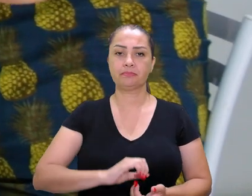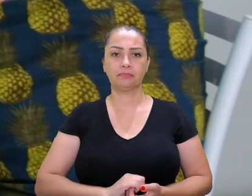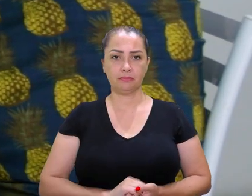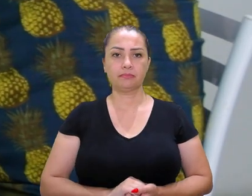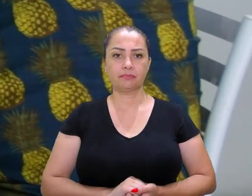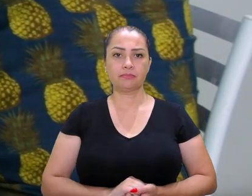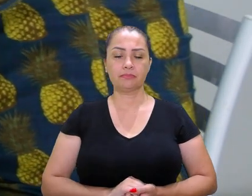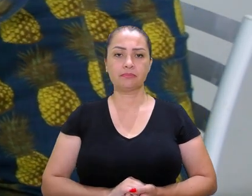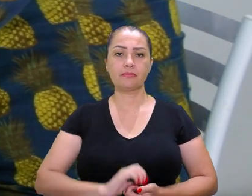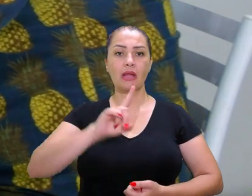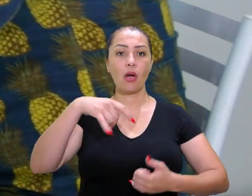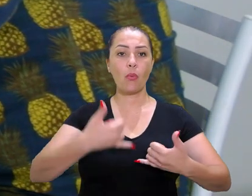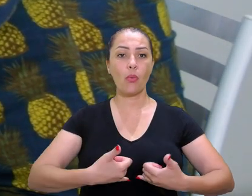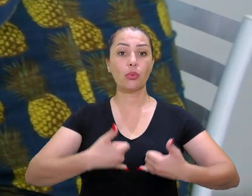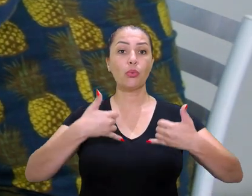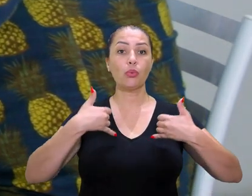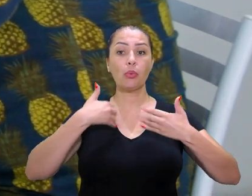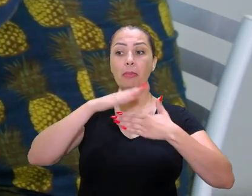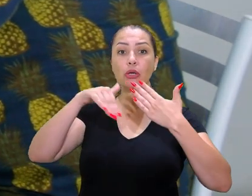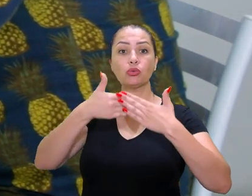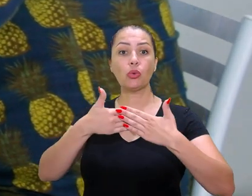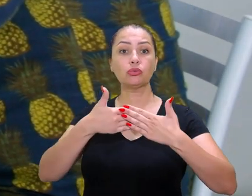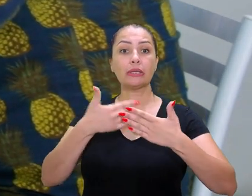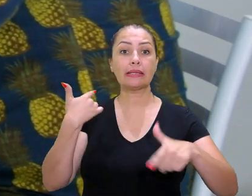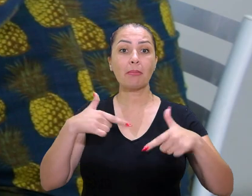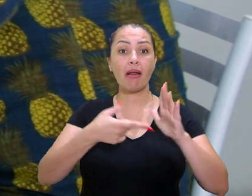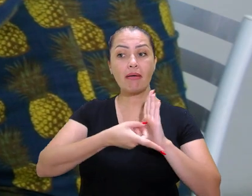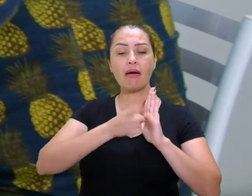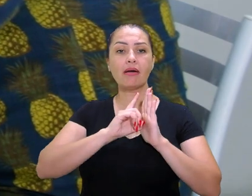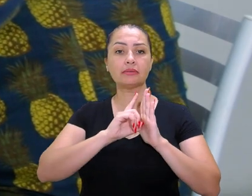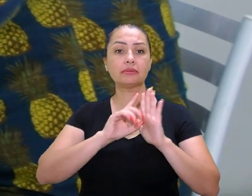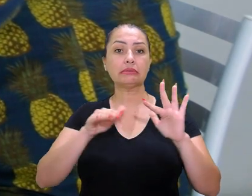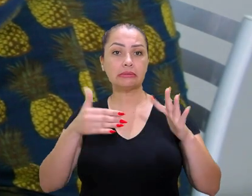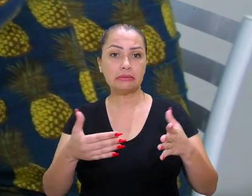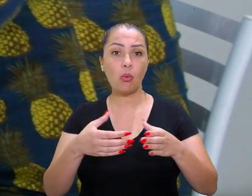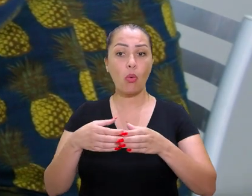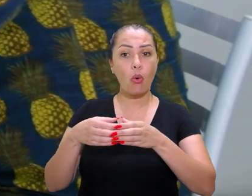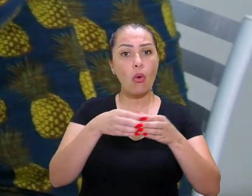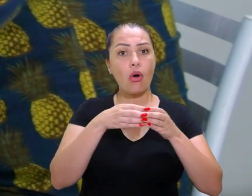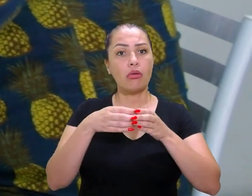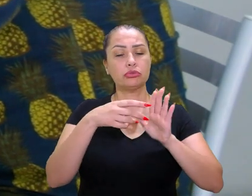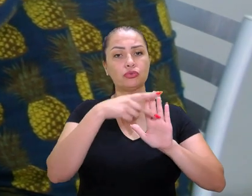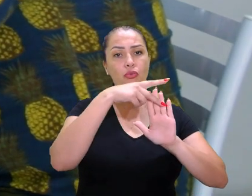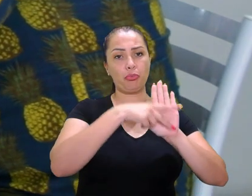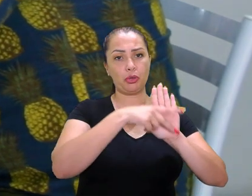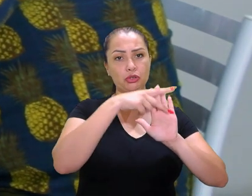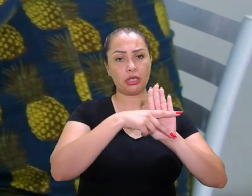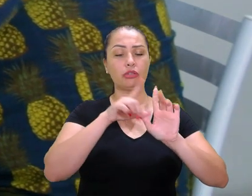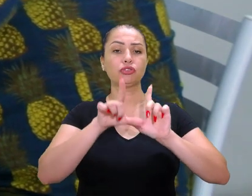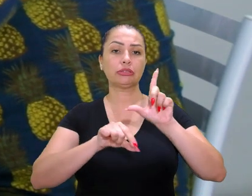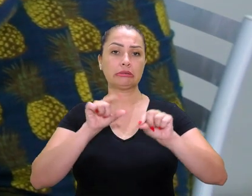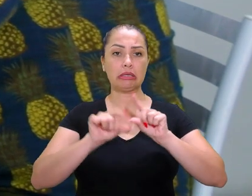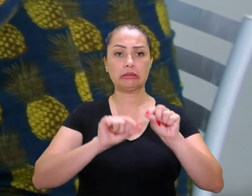da honra àqueles que vieram antes, né? O coletivo, o projeto de seleção dos pontos